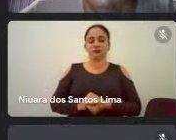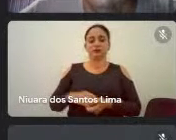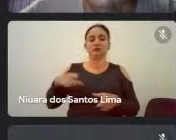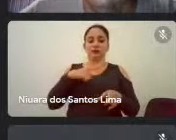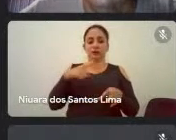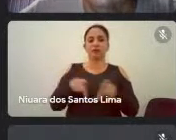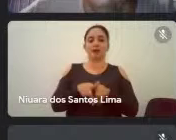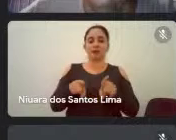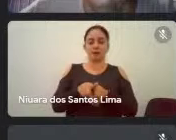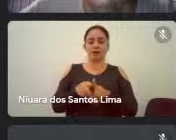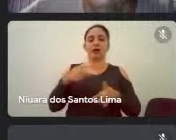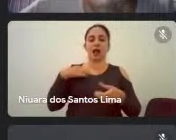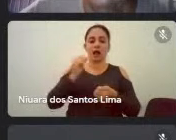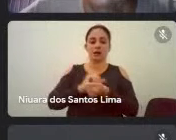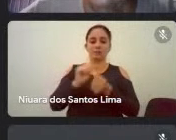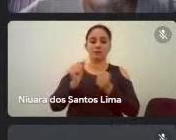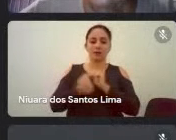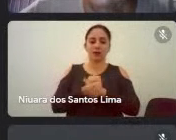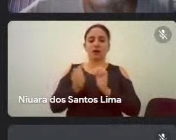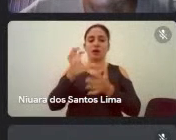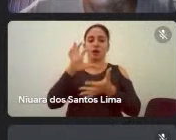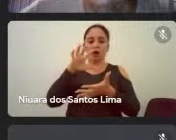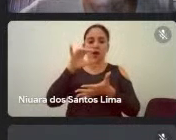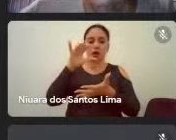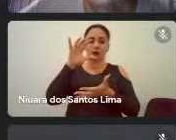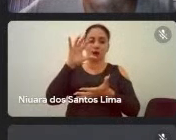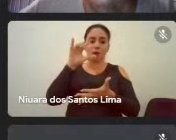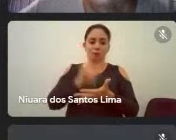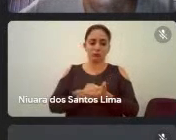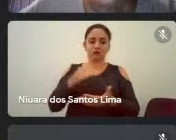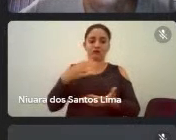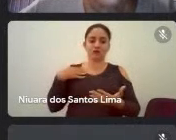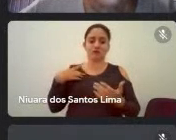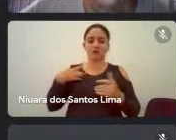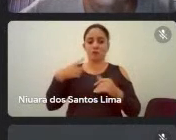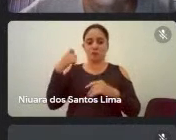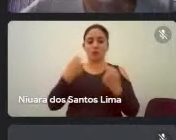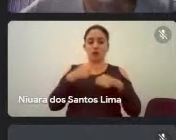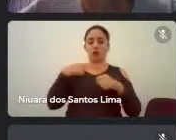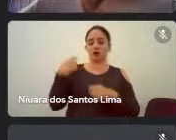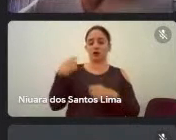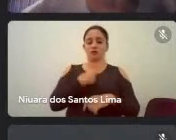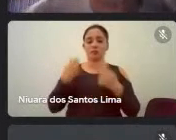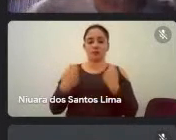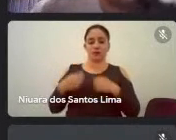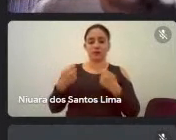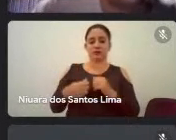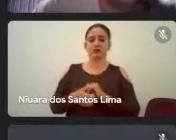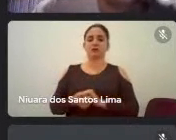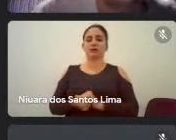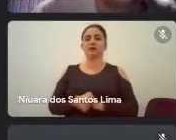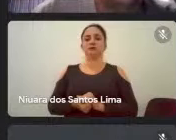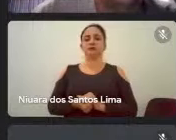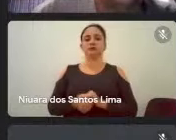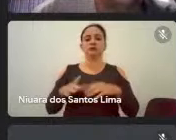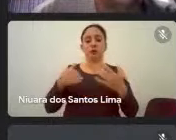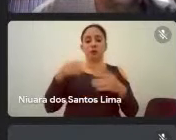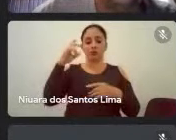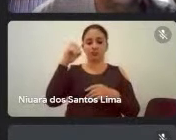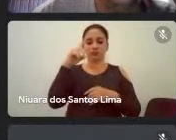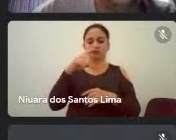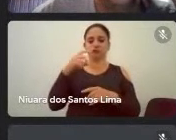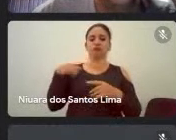temos que também adaptar as ferramentas às nossas necessidades, e também nem sempre é possível. Então, é um grande